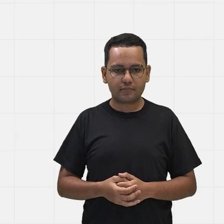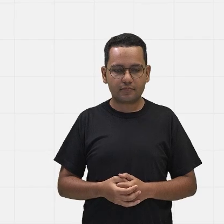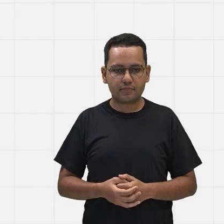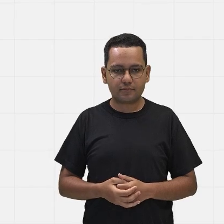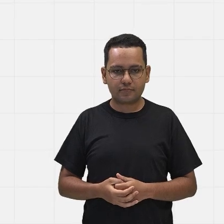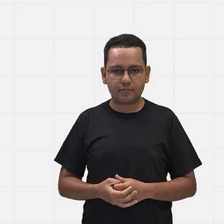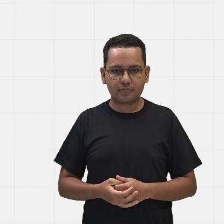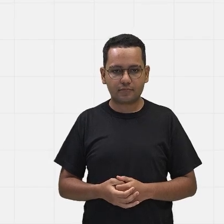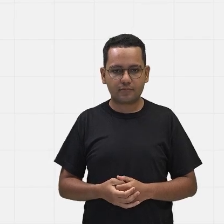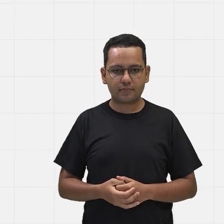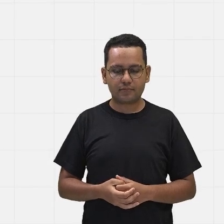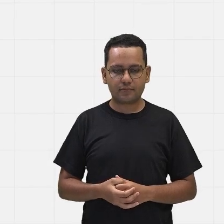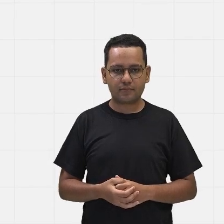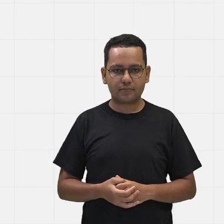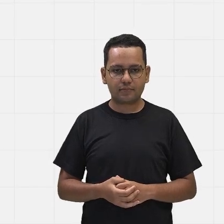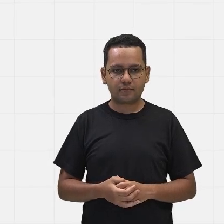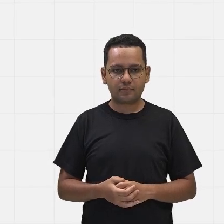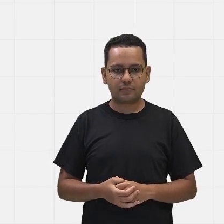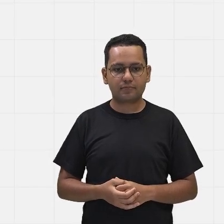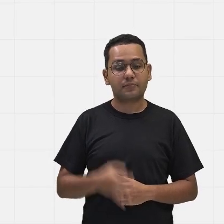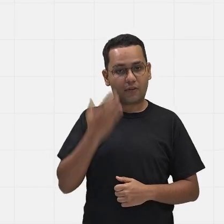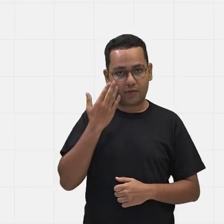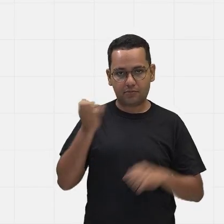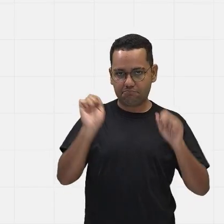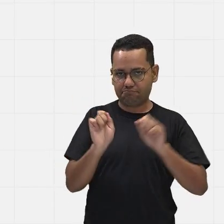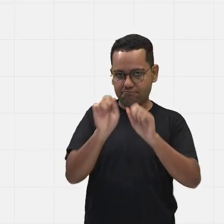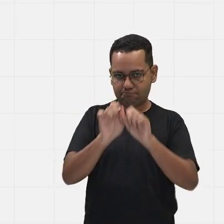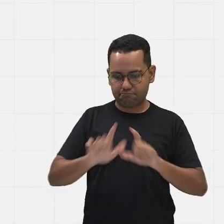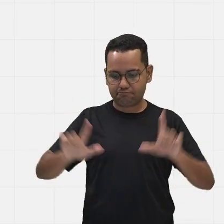Pronto, aí já abriu a tela do IPTV.